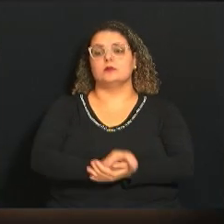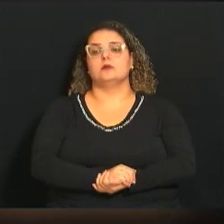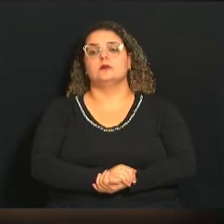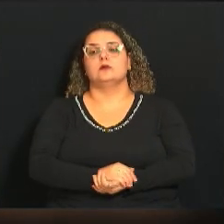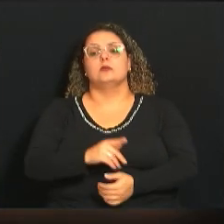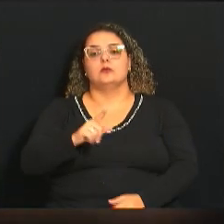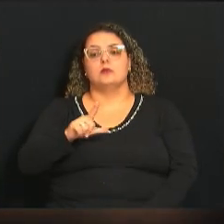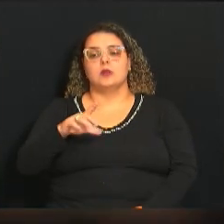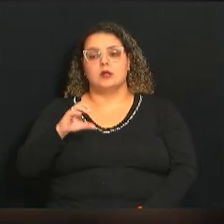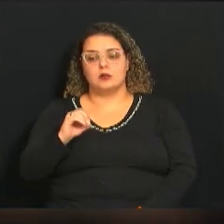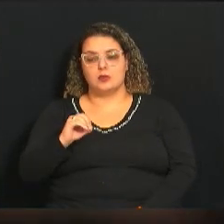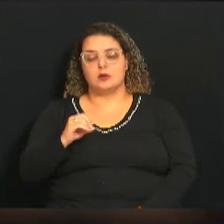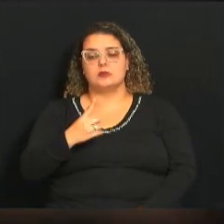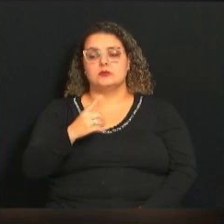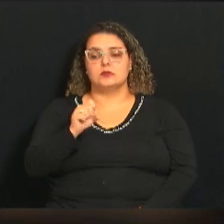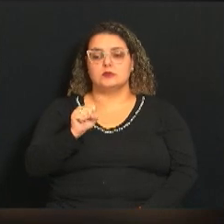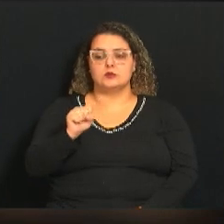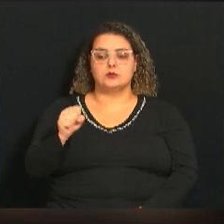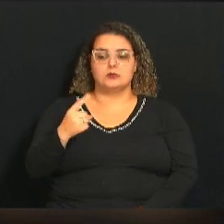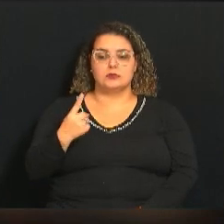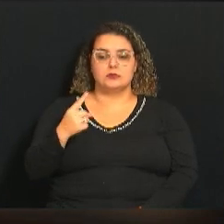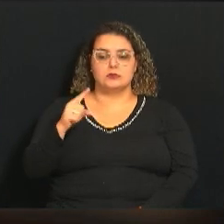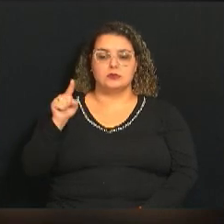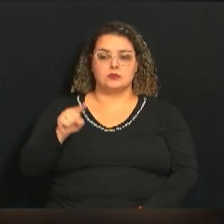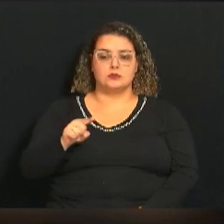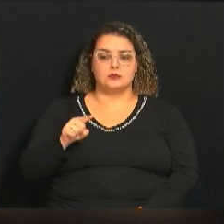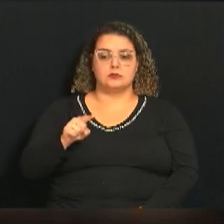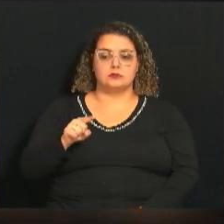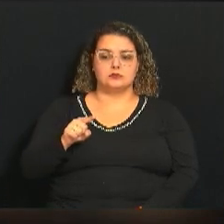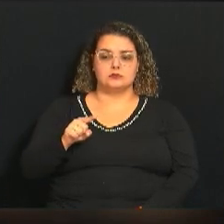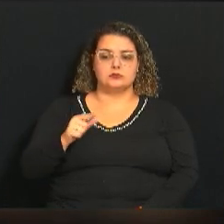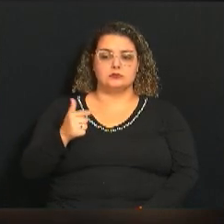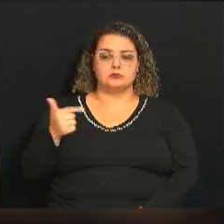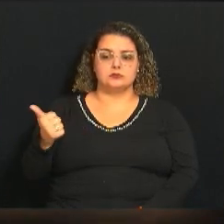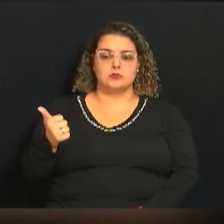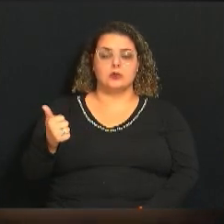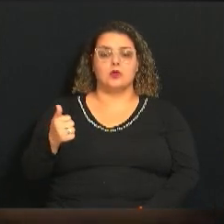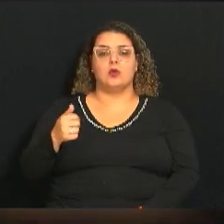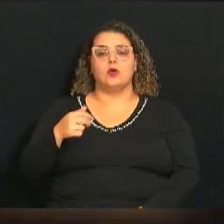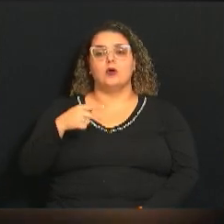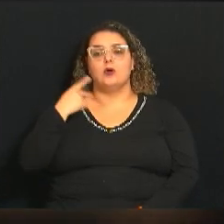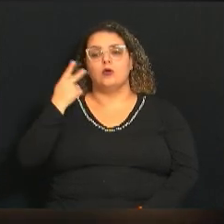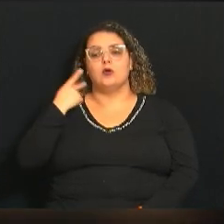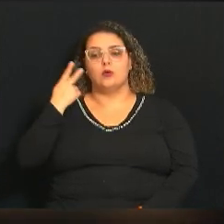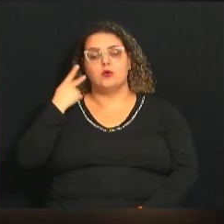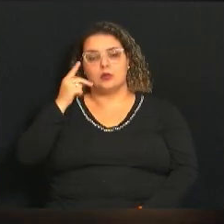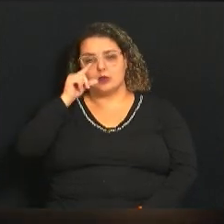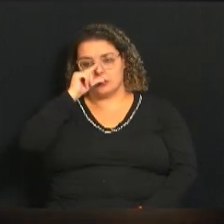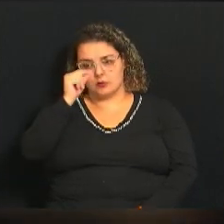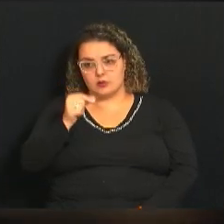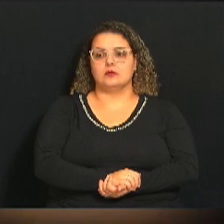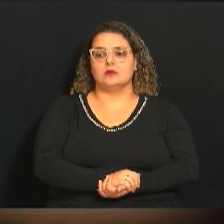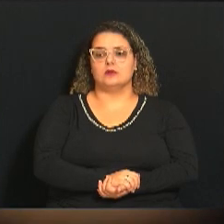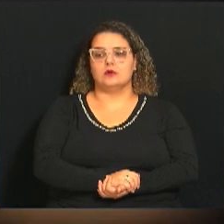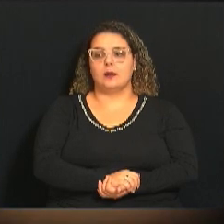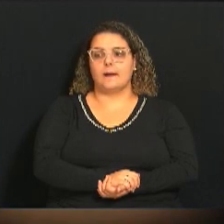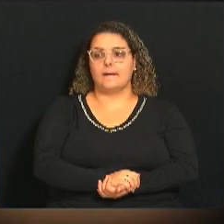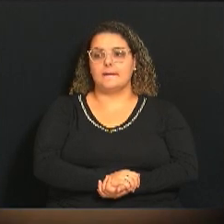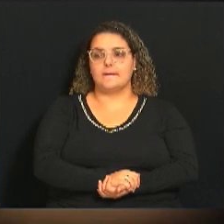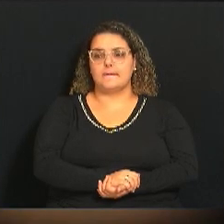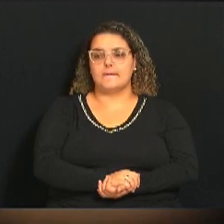Então, seria regularização de guarda, acompanhamento escolar, acompanhamento psicológico, inserção em cursos que